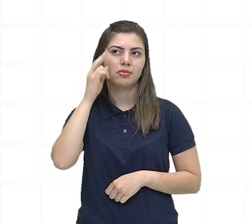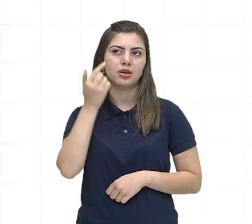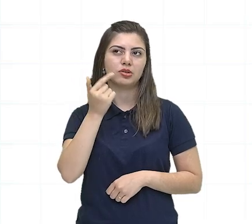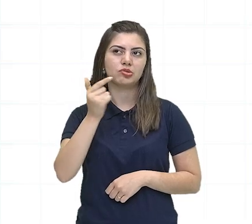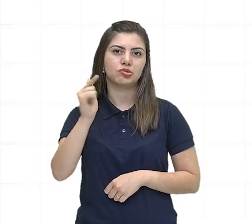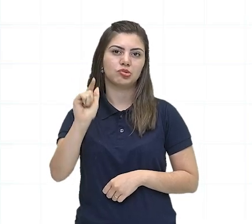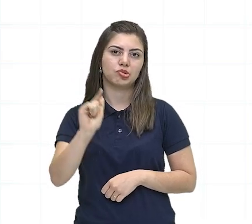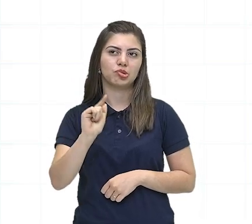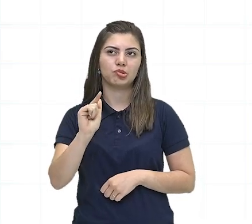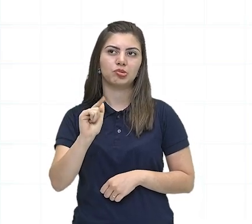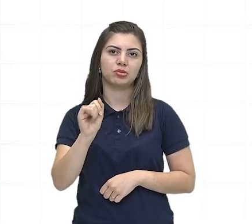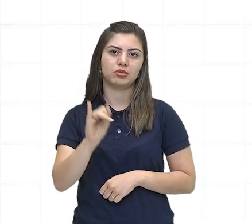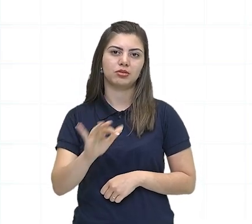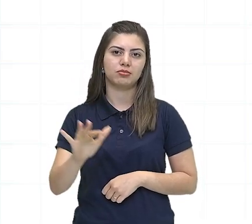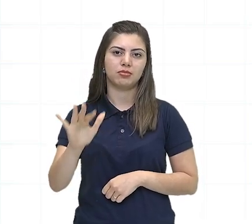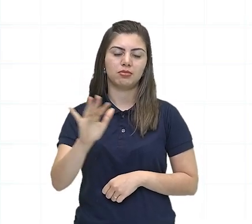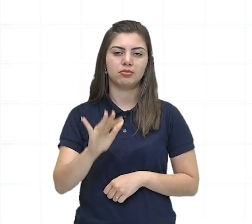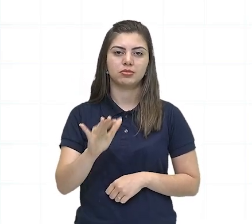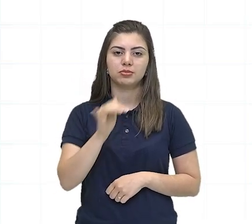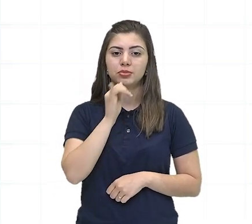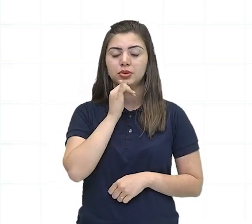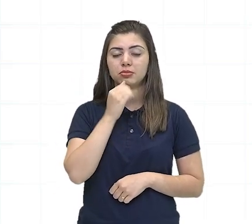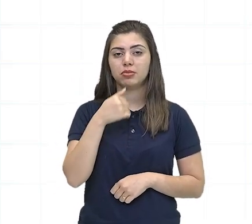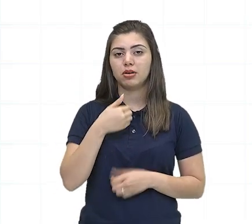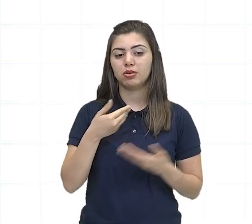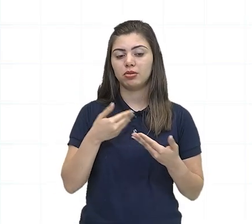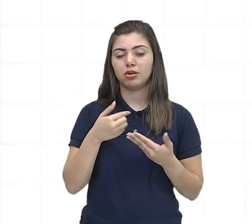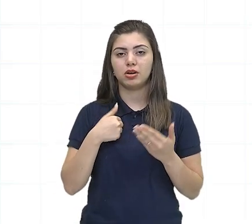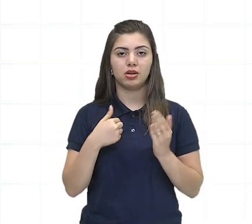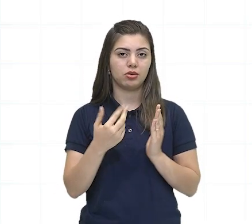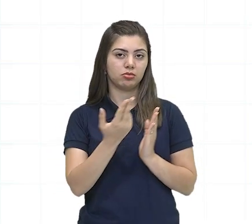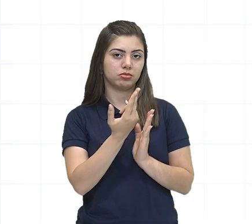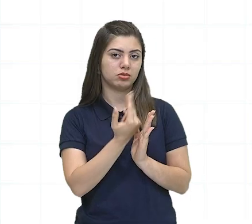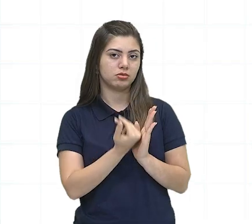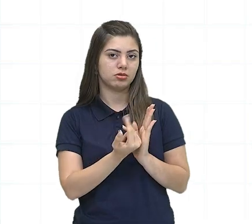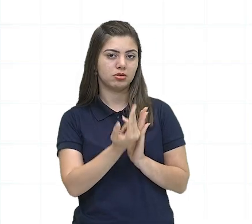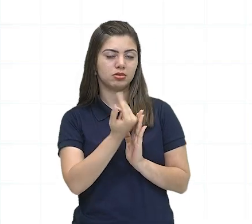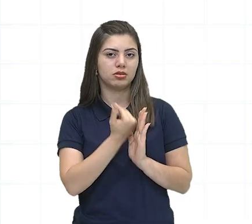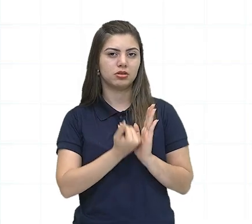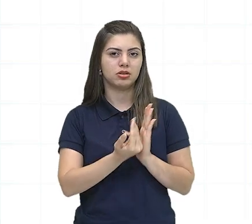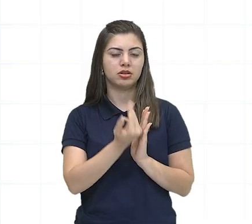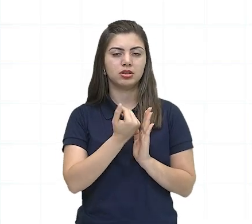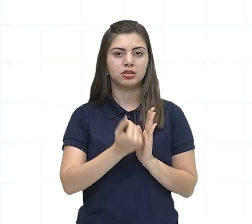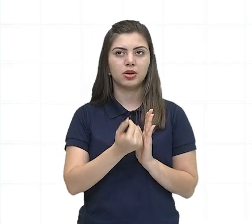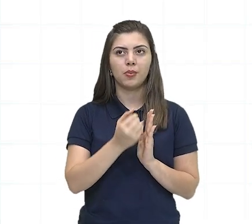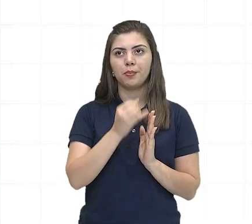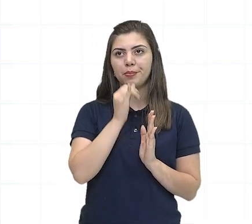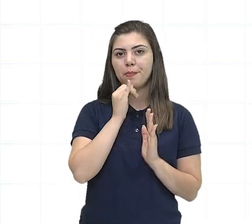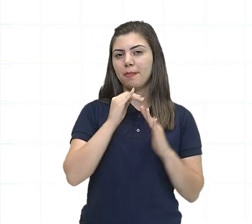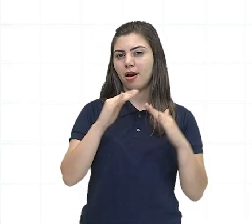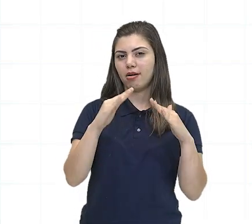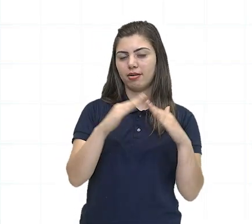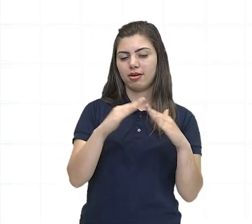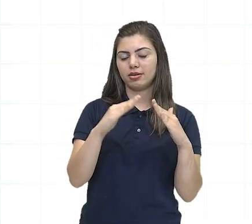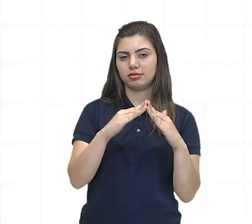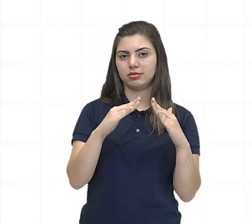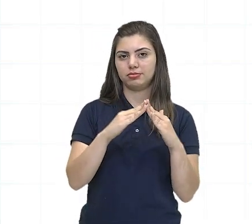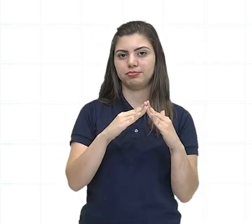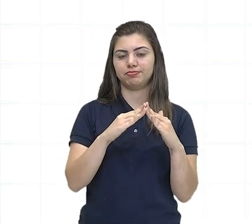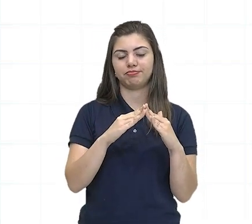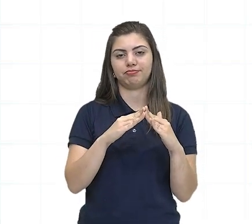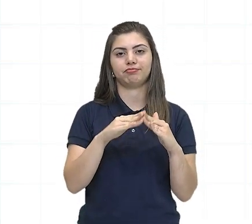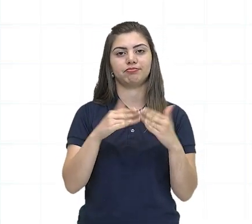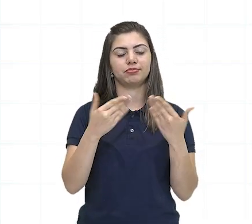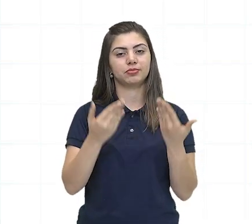é forma figurativa? Eu vou fazer um desenho, eu vou fazer uma casa. Então, uma casa